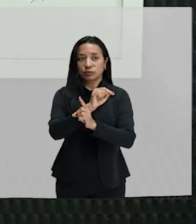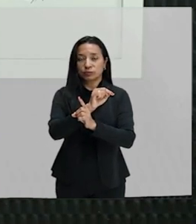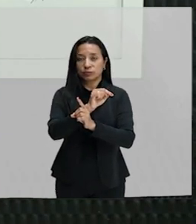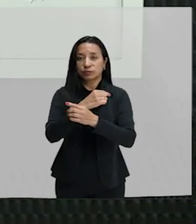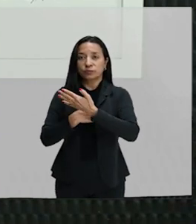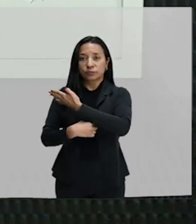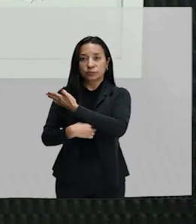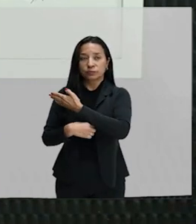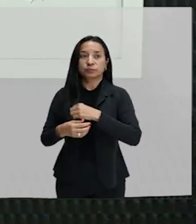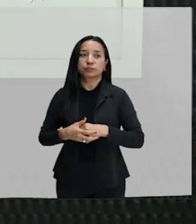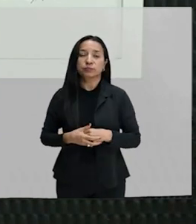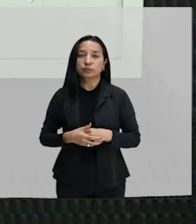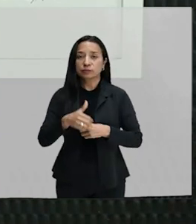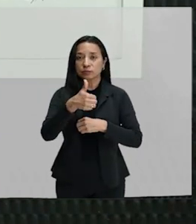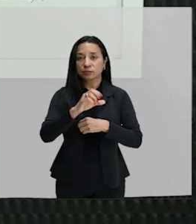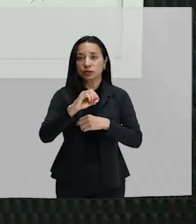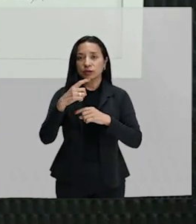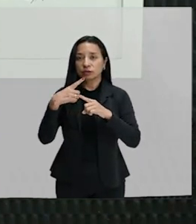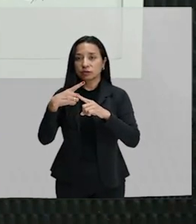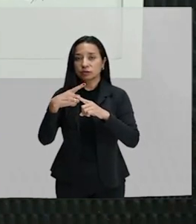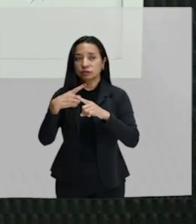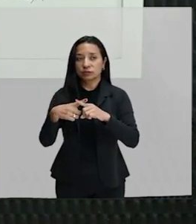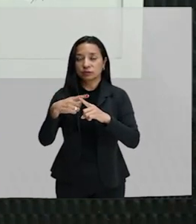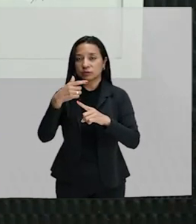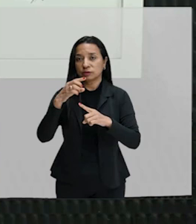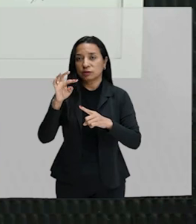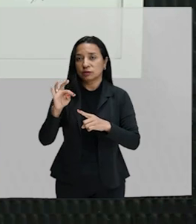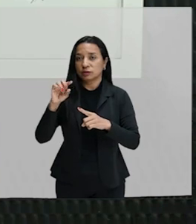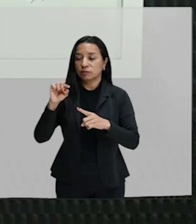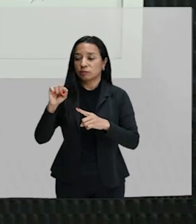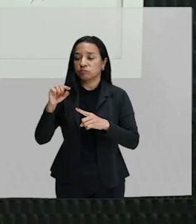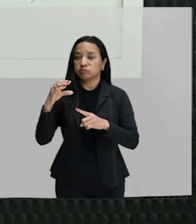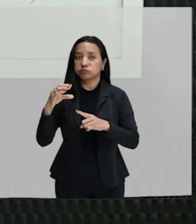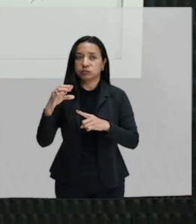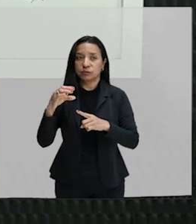cels né é mais ele vem menos né -9